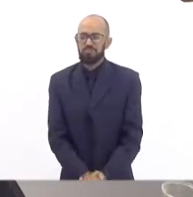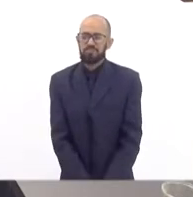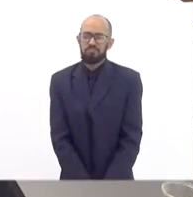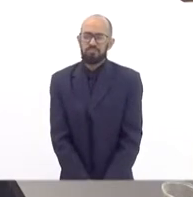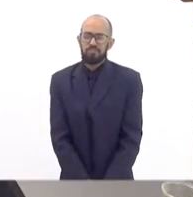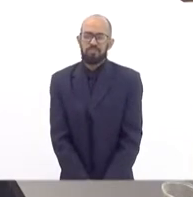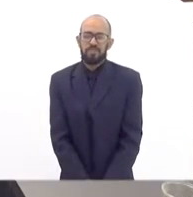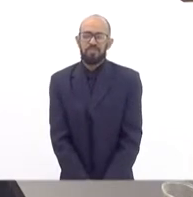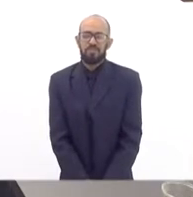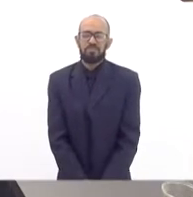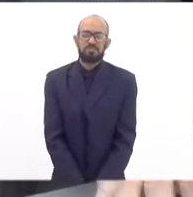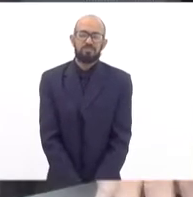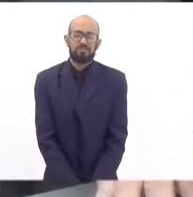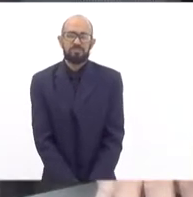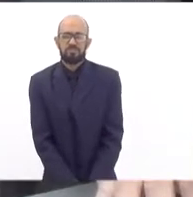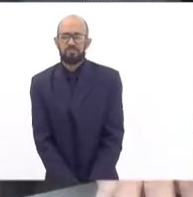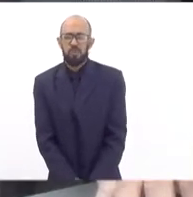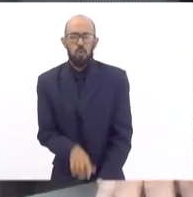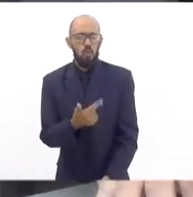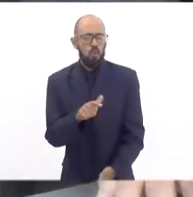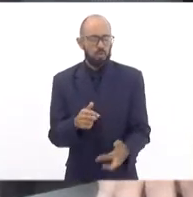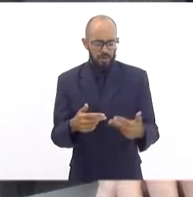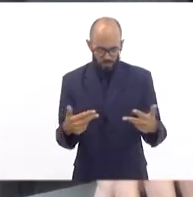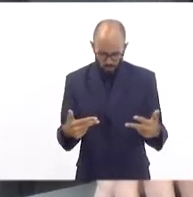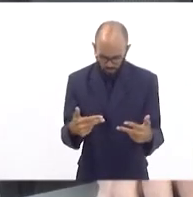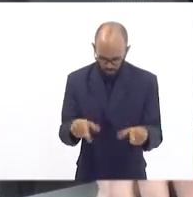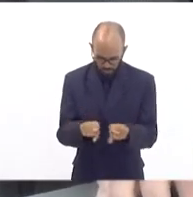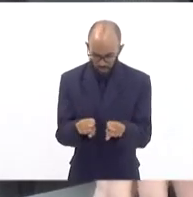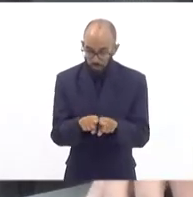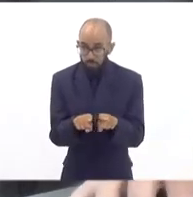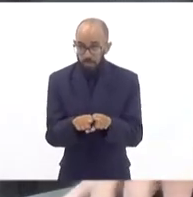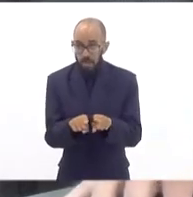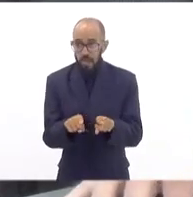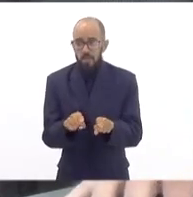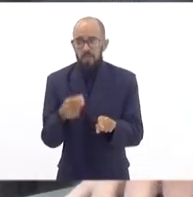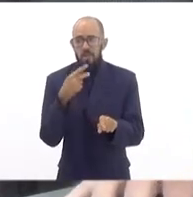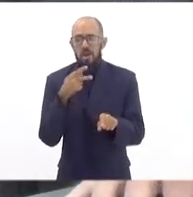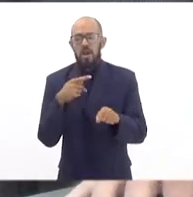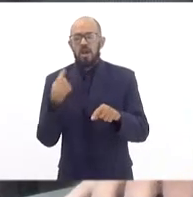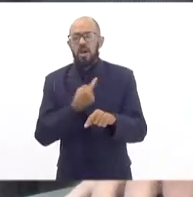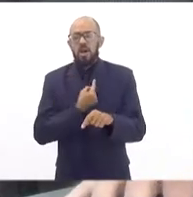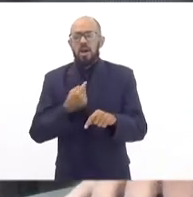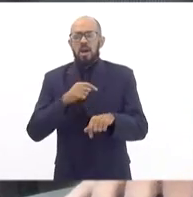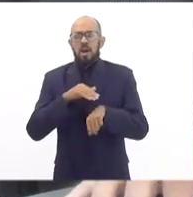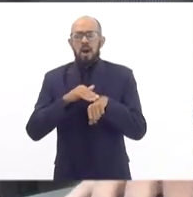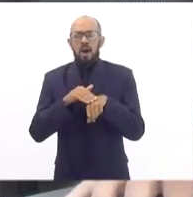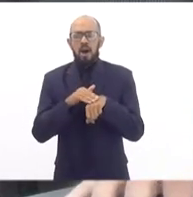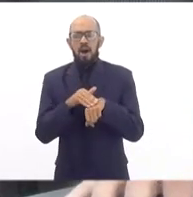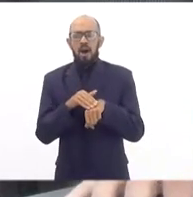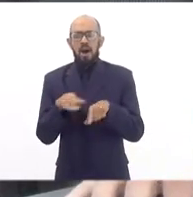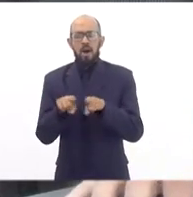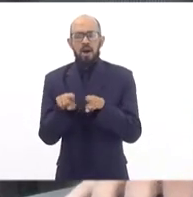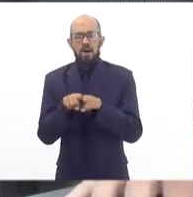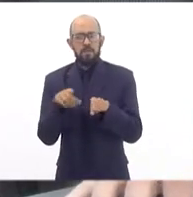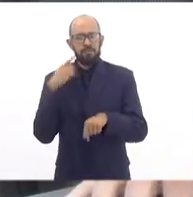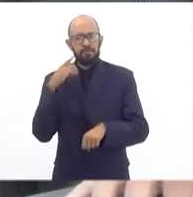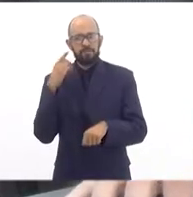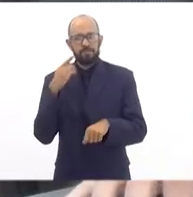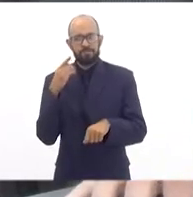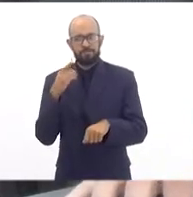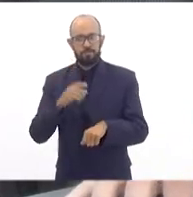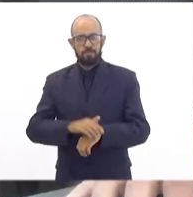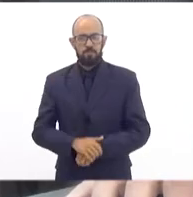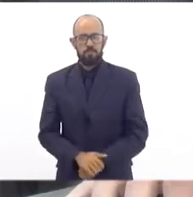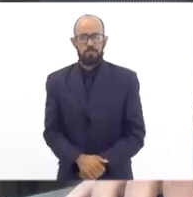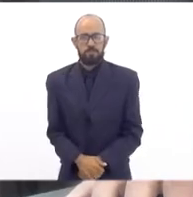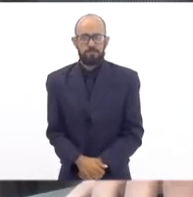Uma questão que foi abordada na nossa conversa entre os deputados aqui na casa, independente de fazer parte da comissão,